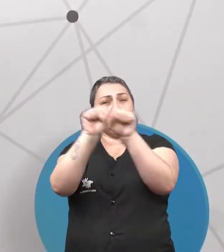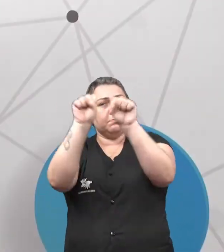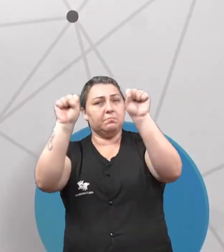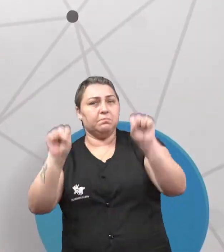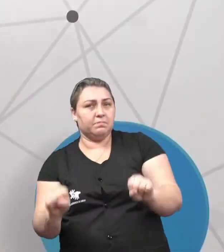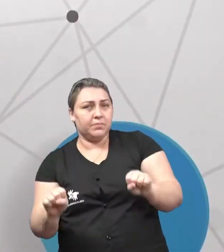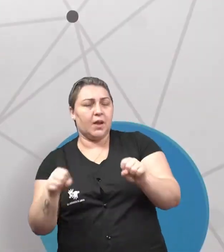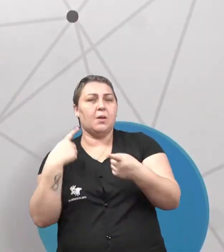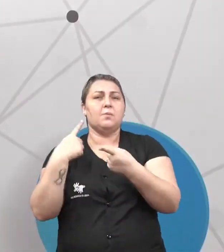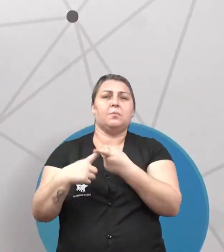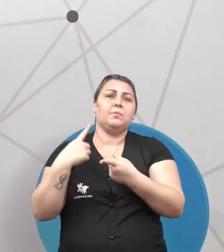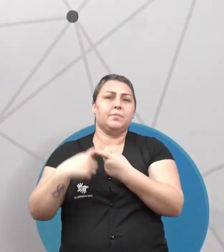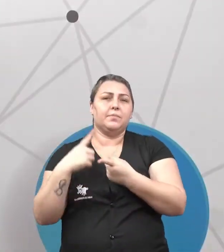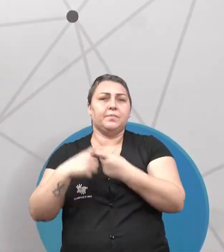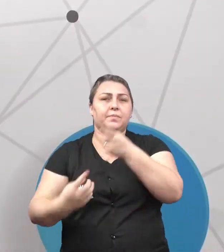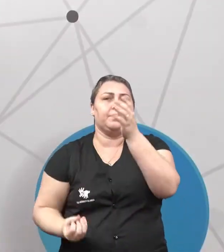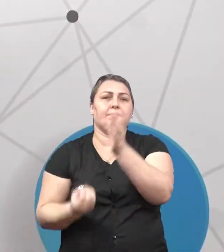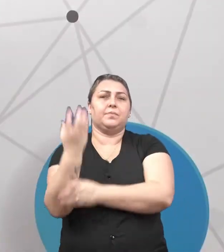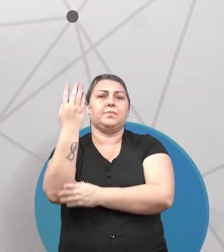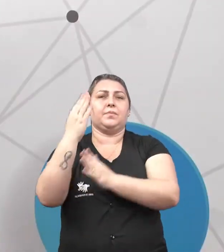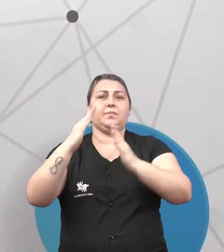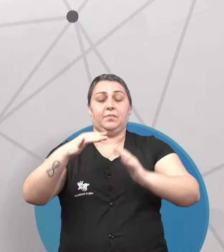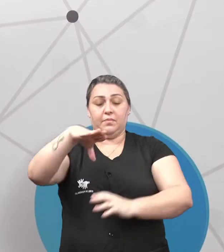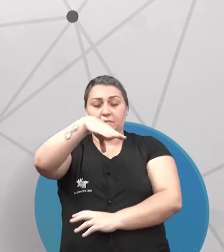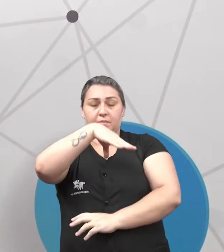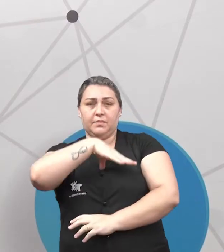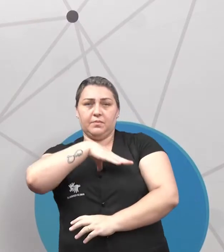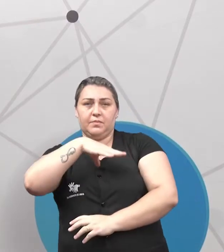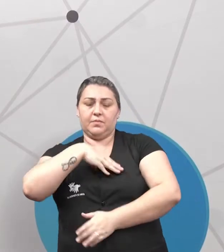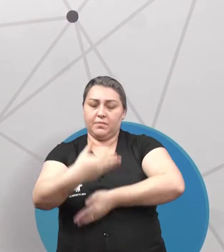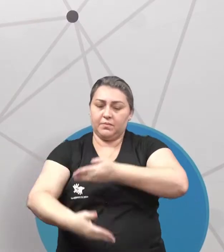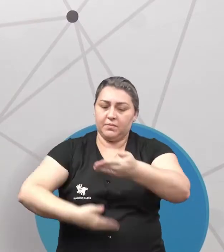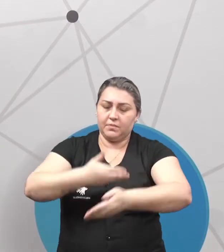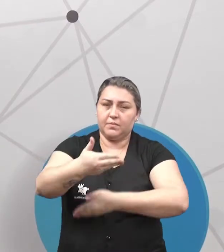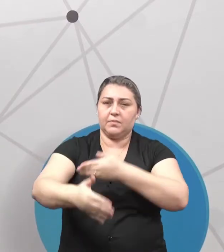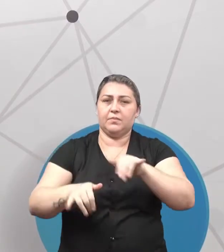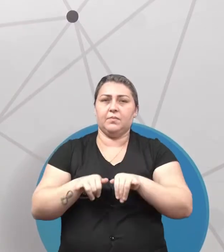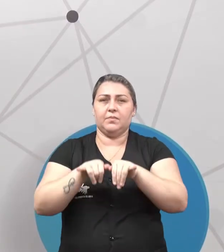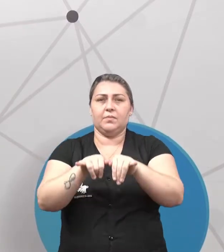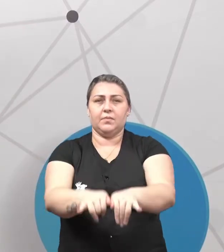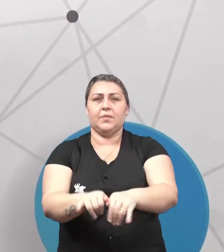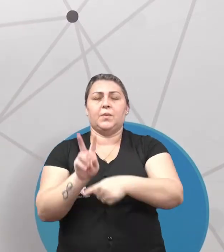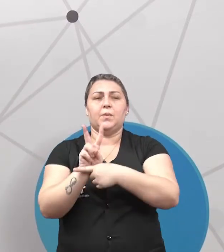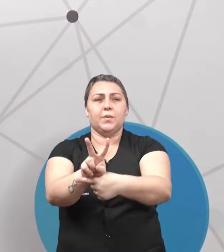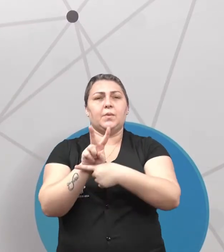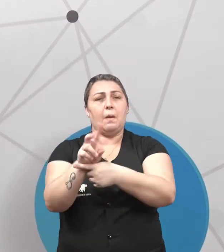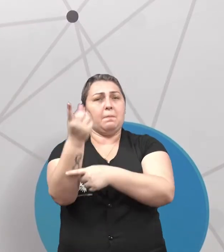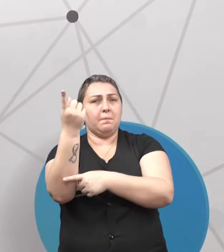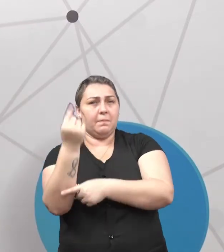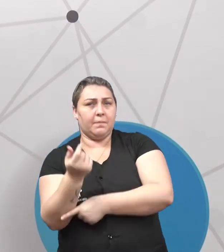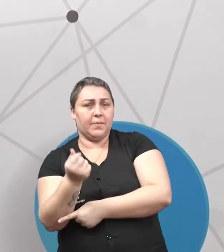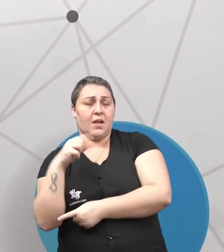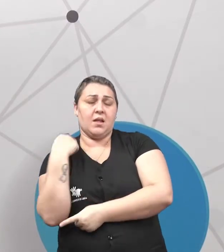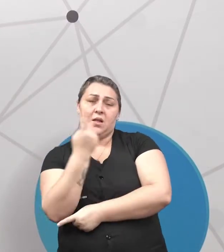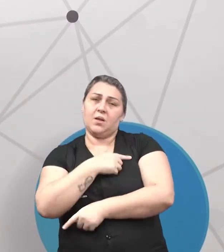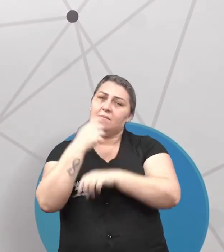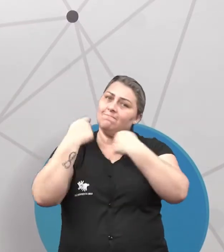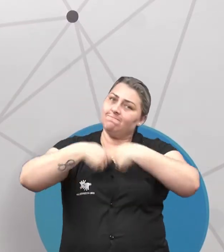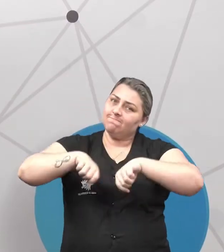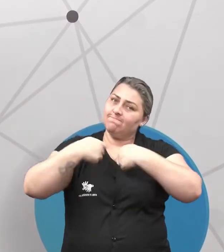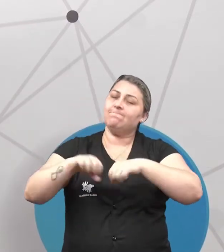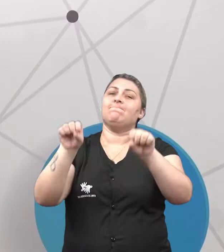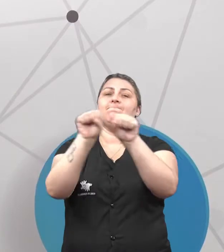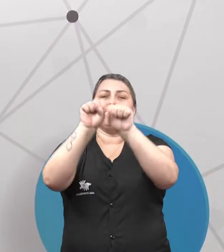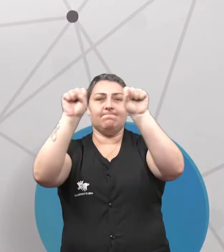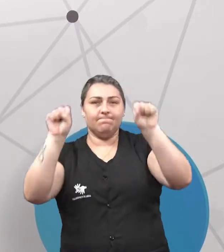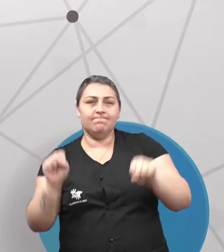sistematização, porque com o surgimento das cidades, né, as relações comerciais, os empréstimos, né, a gente precisa aí de um sistema